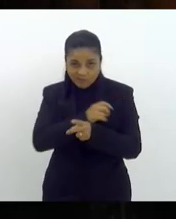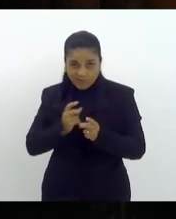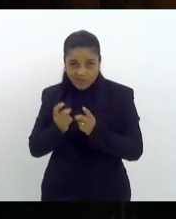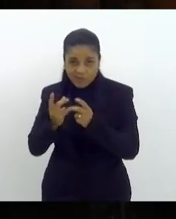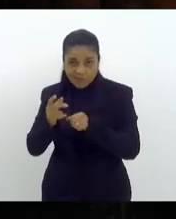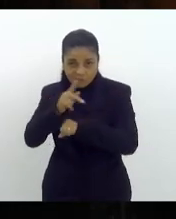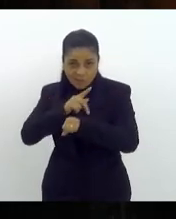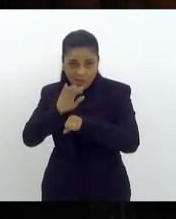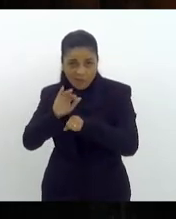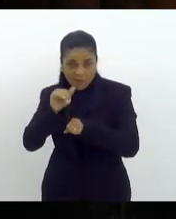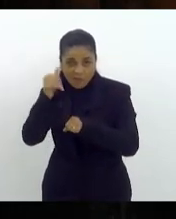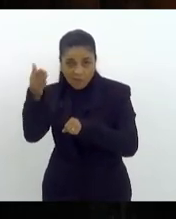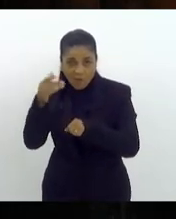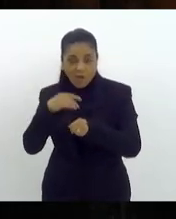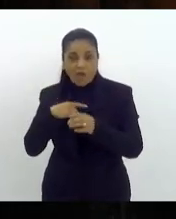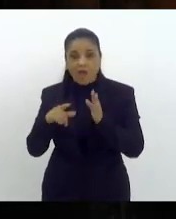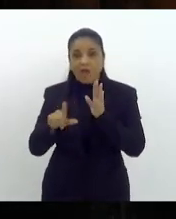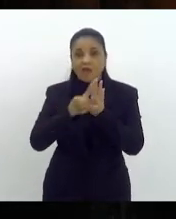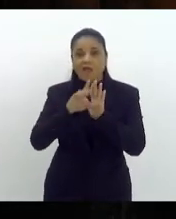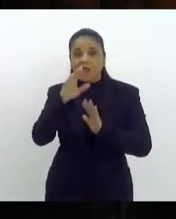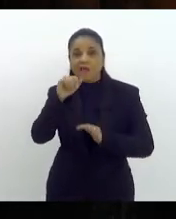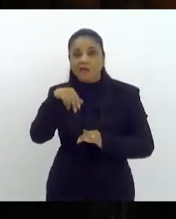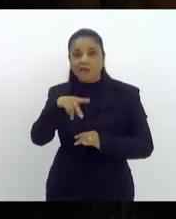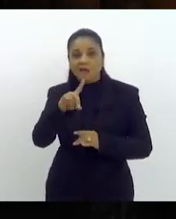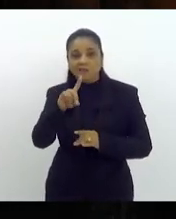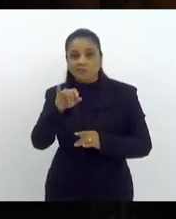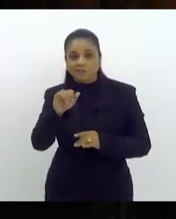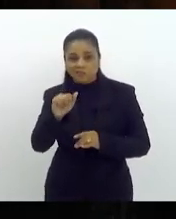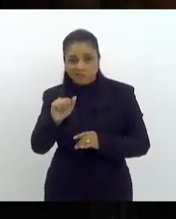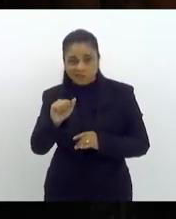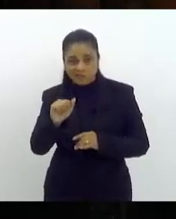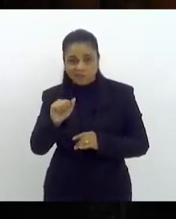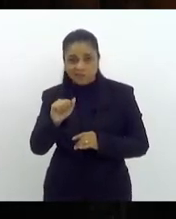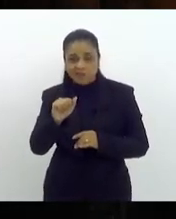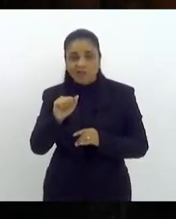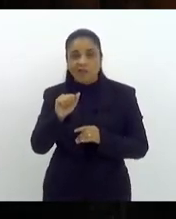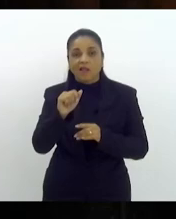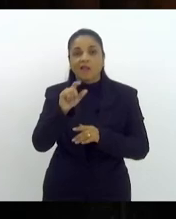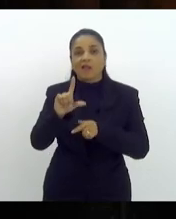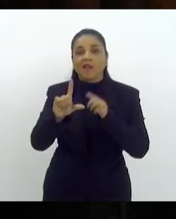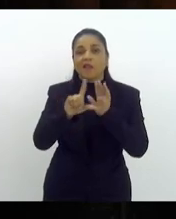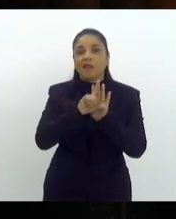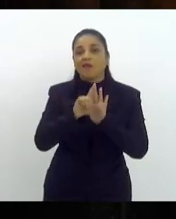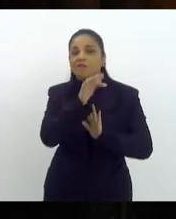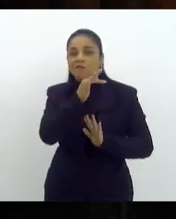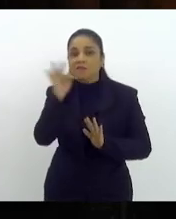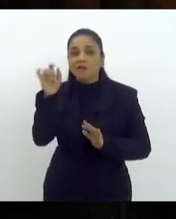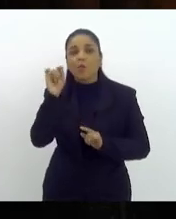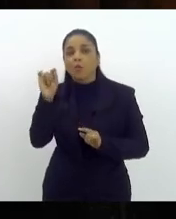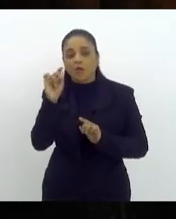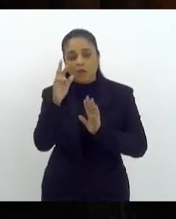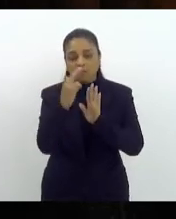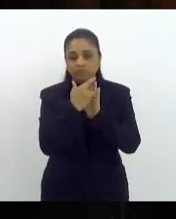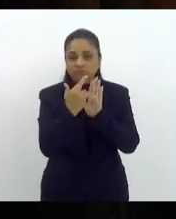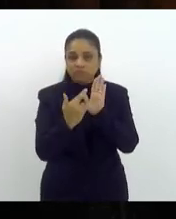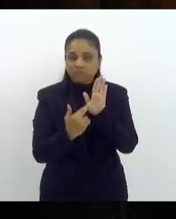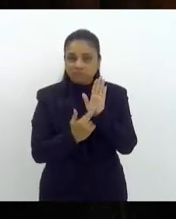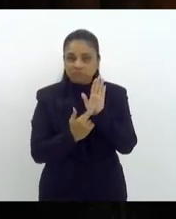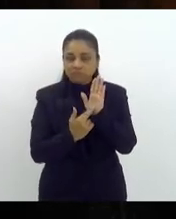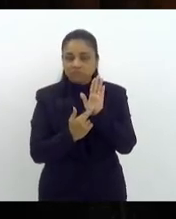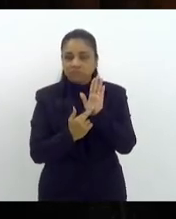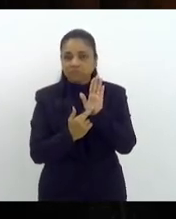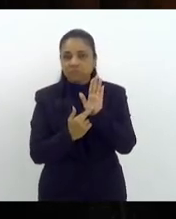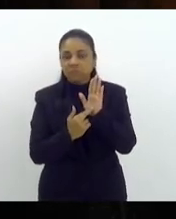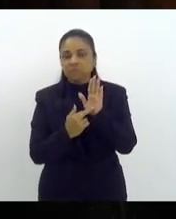a lei cantir lei federal diz o quê ela regulamenta o prefeito constitucional